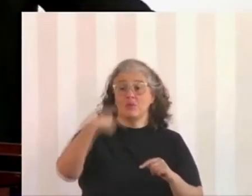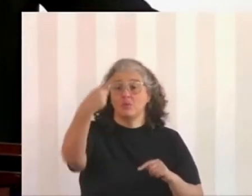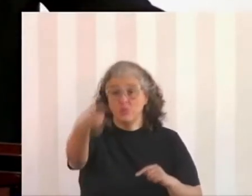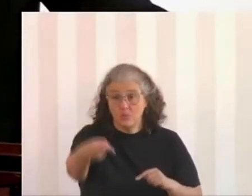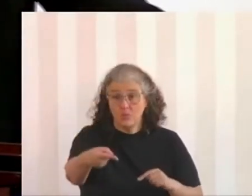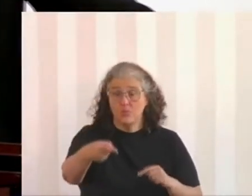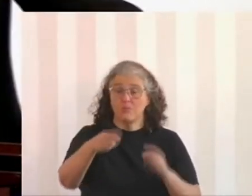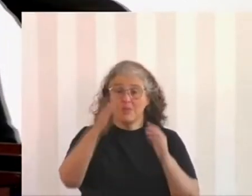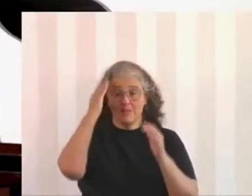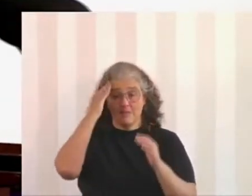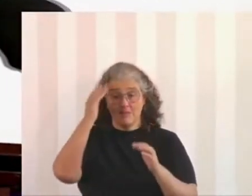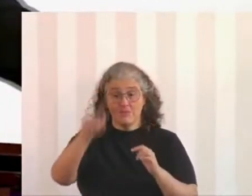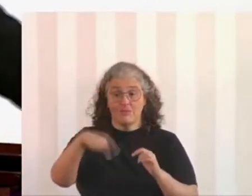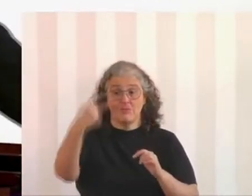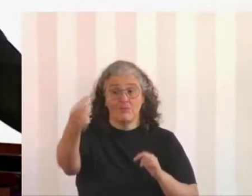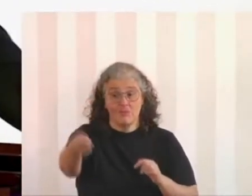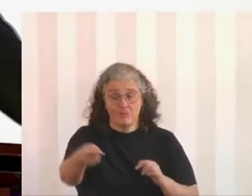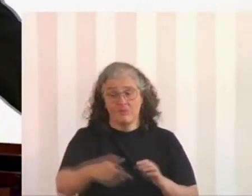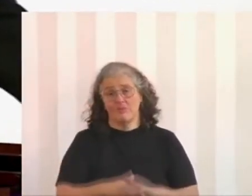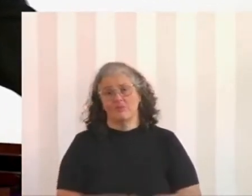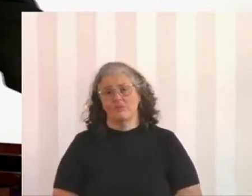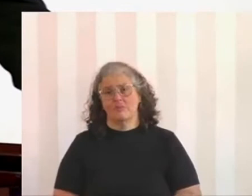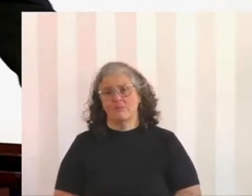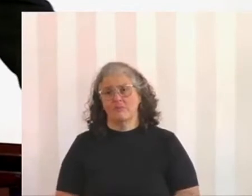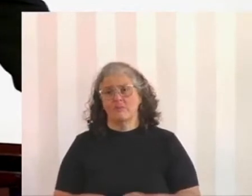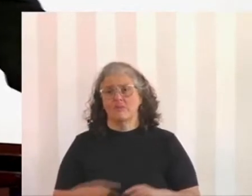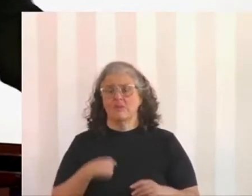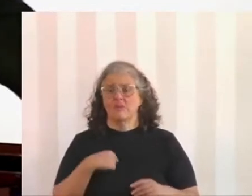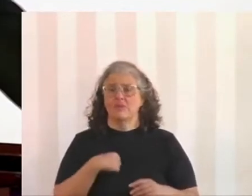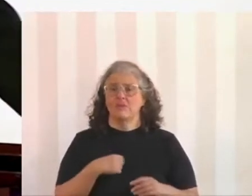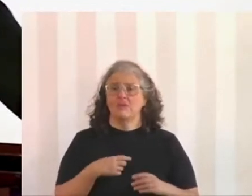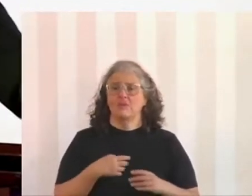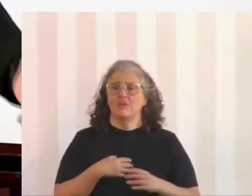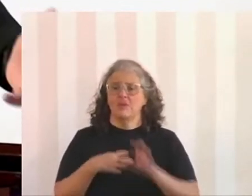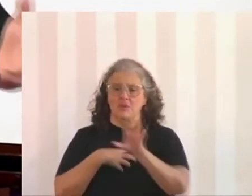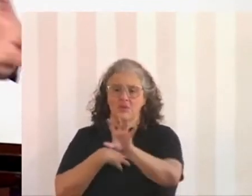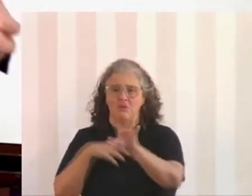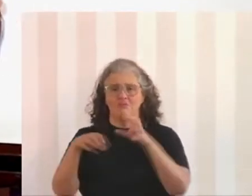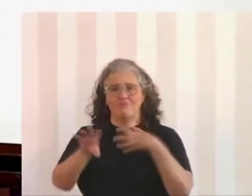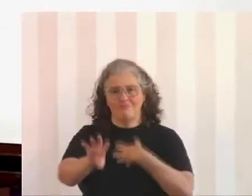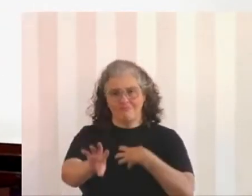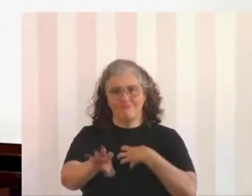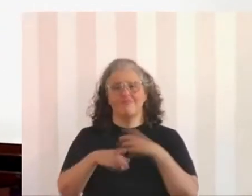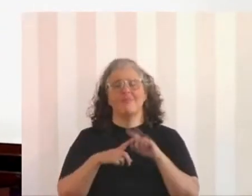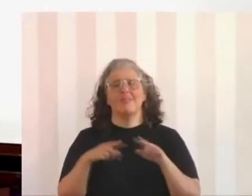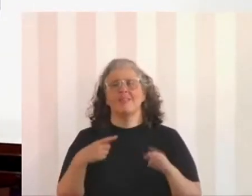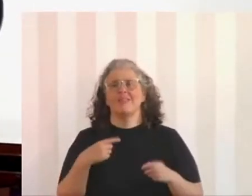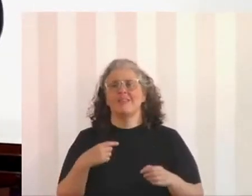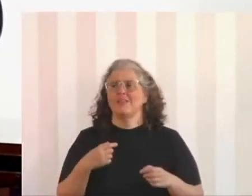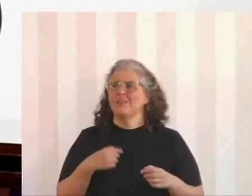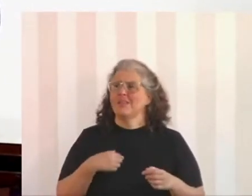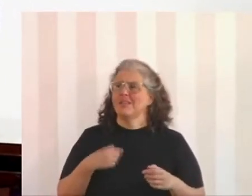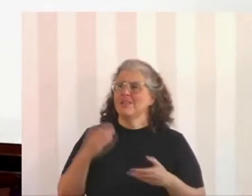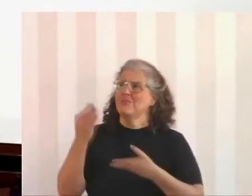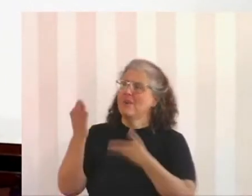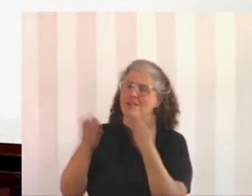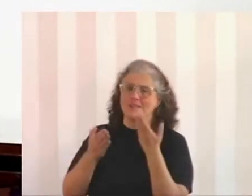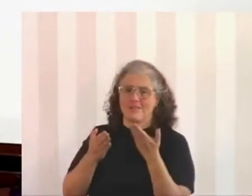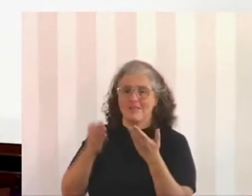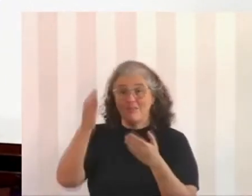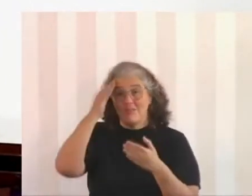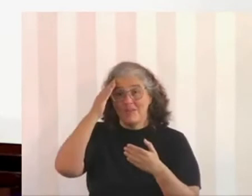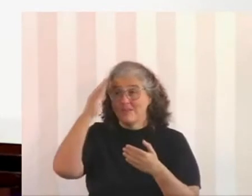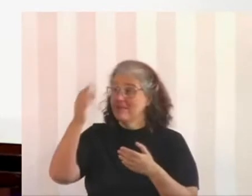para Cristo, que não veio para ser servido,